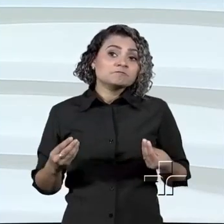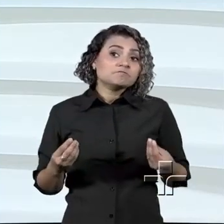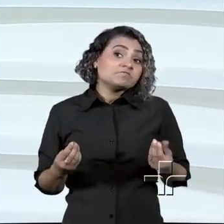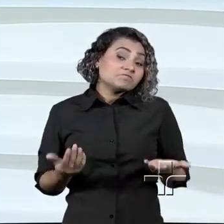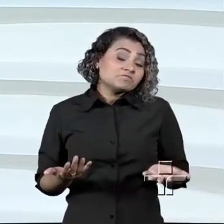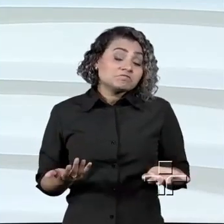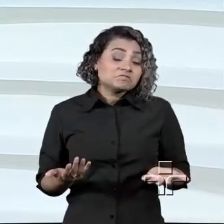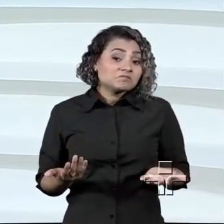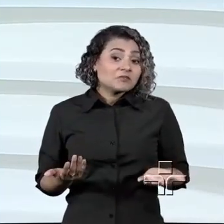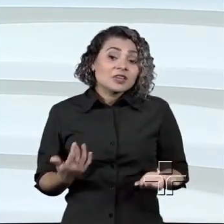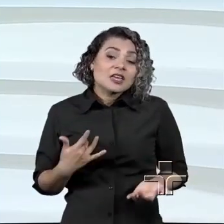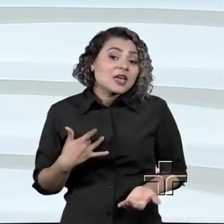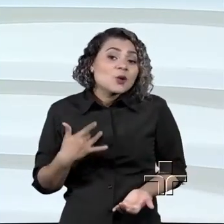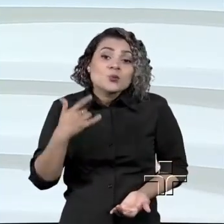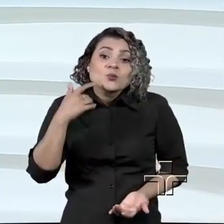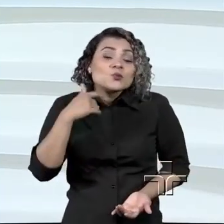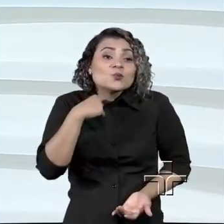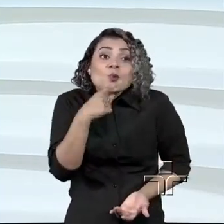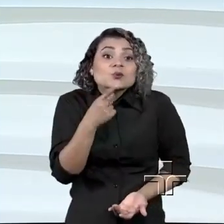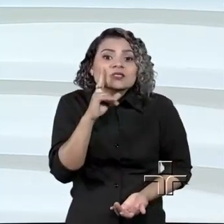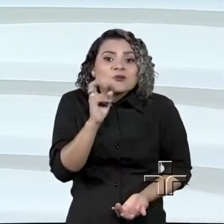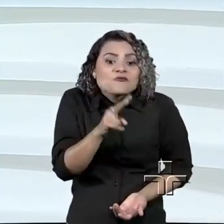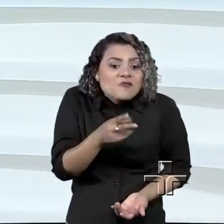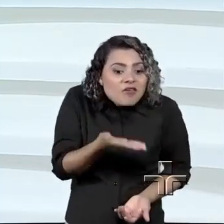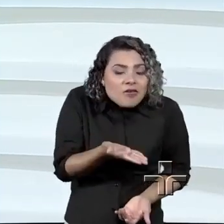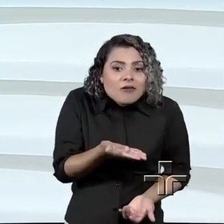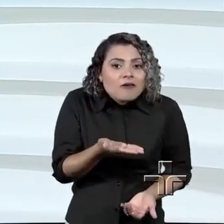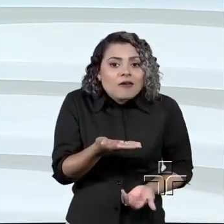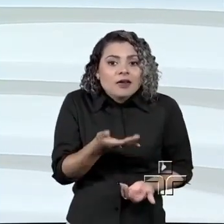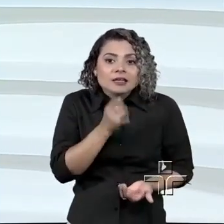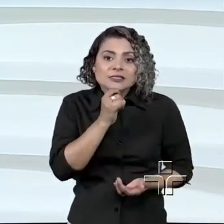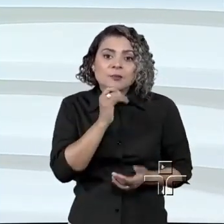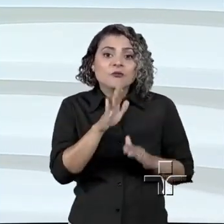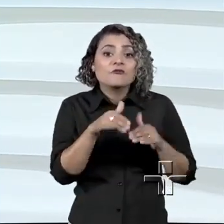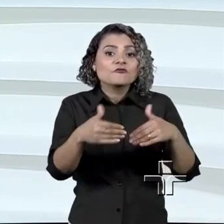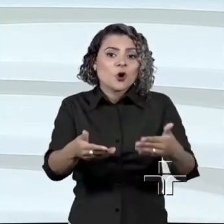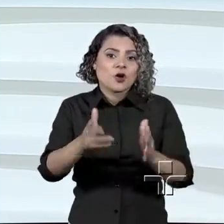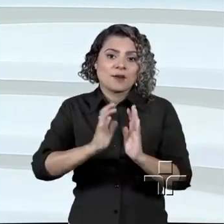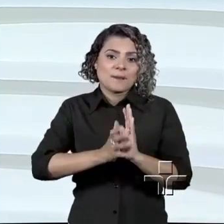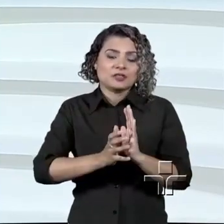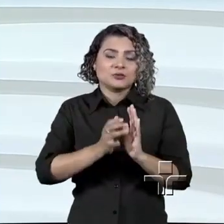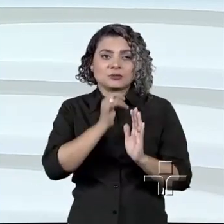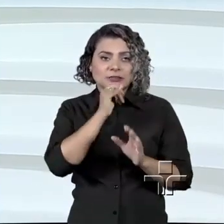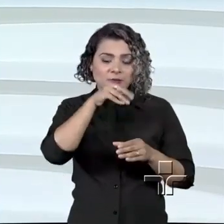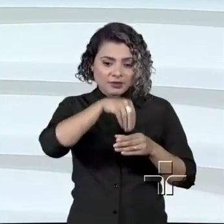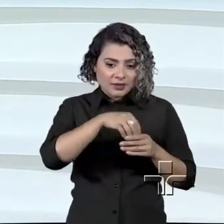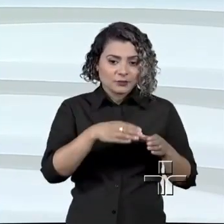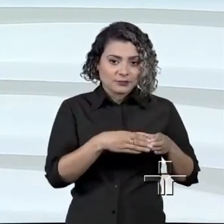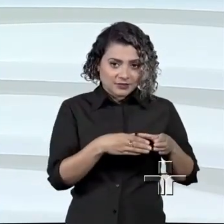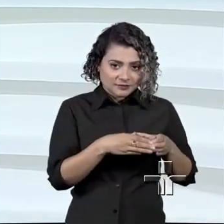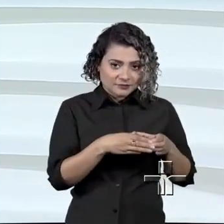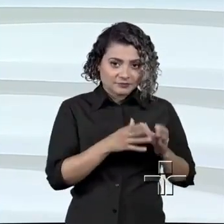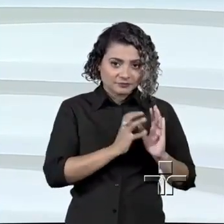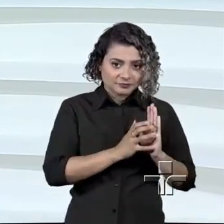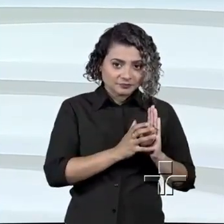eu não consigo enxergar as ações fora do partido, né?